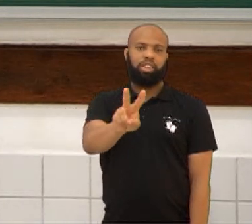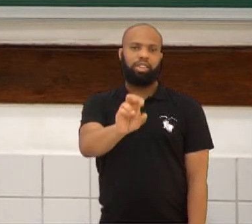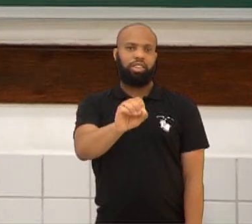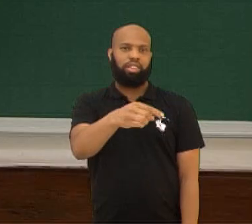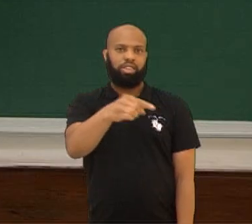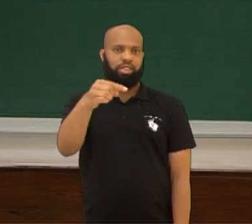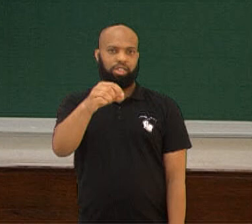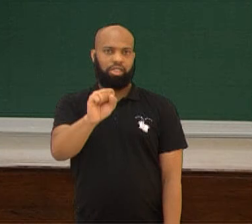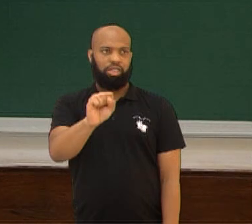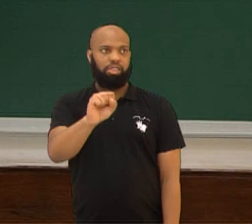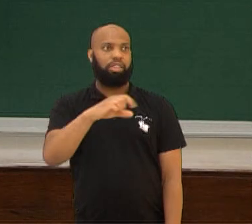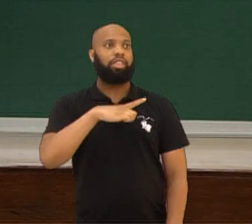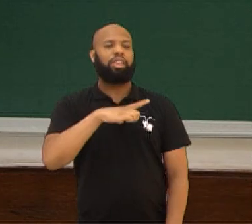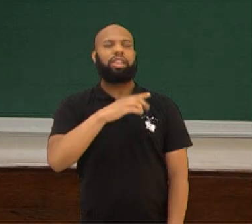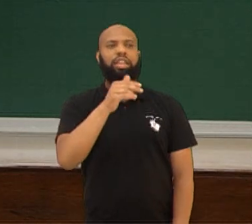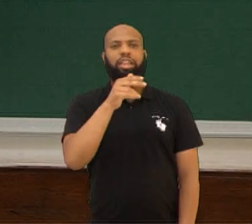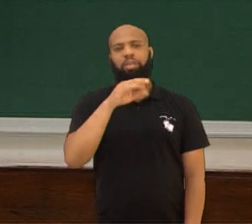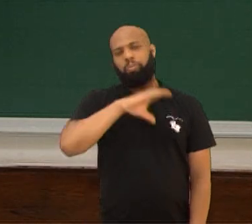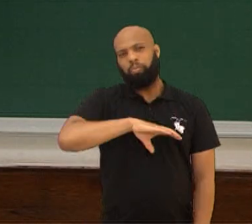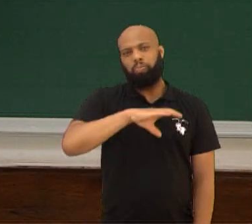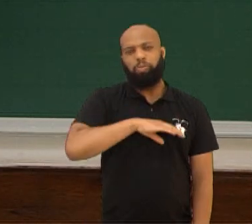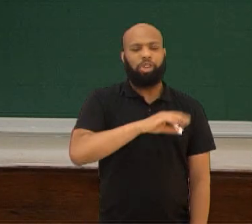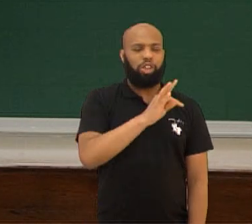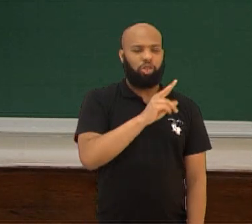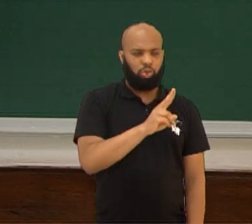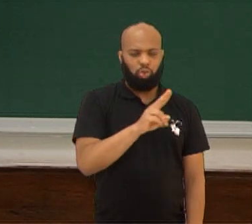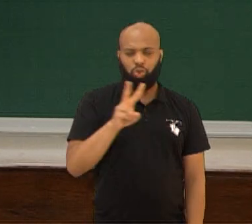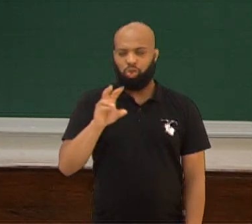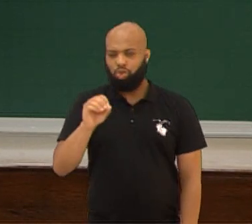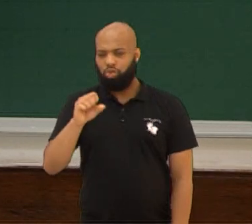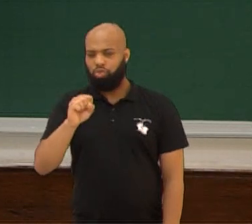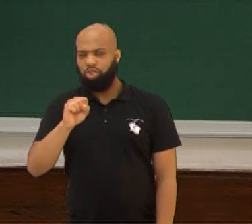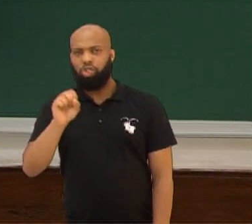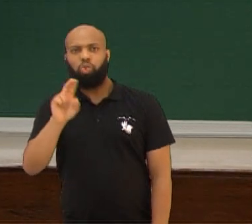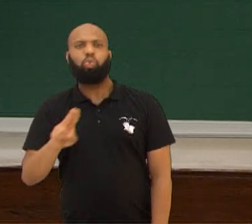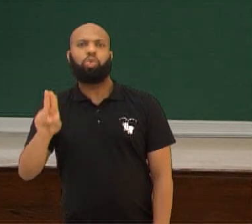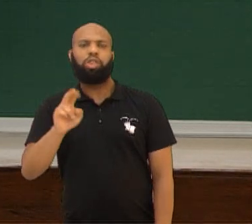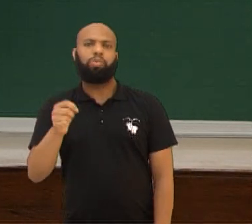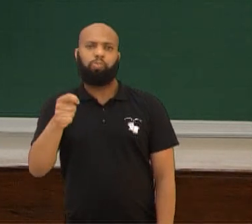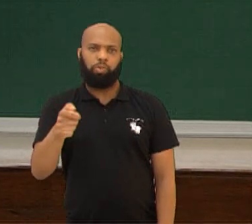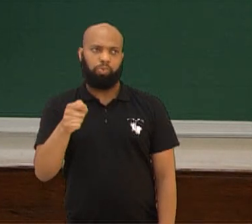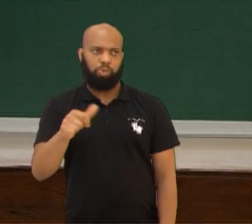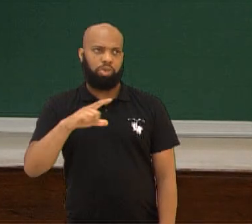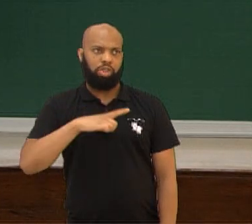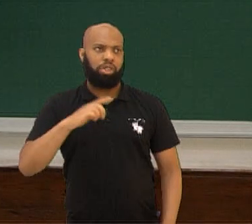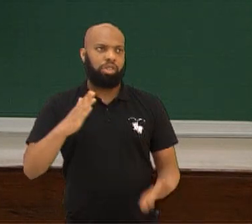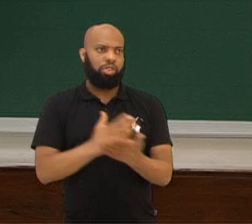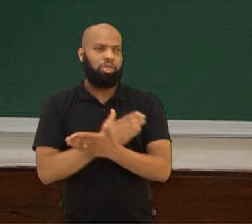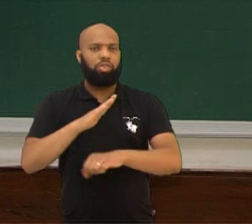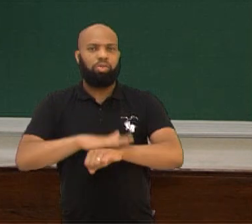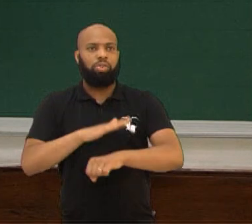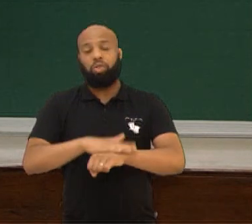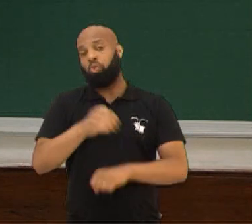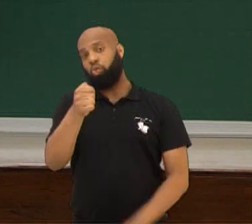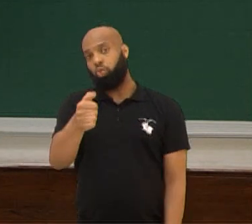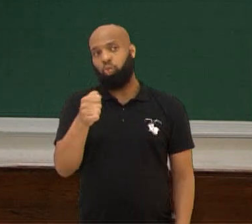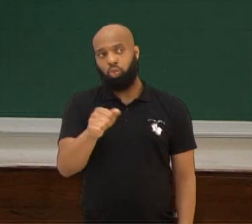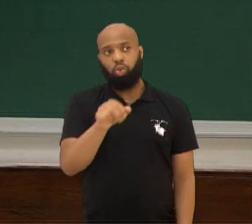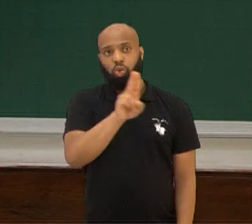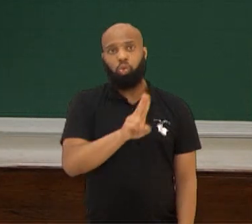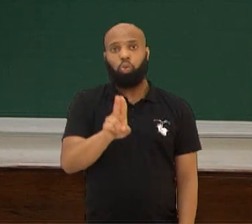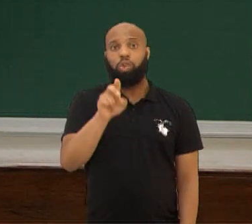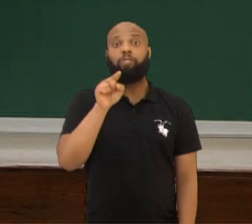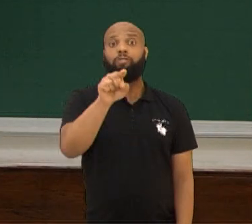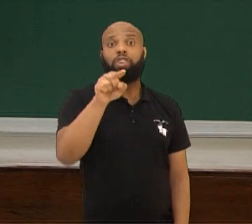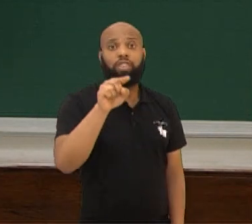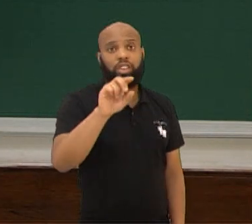tanto o tu quanto o vós, não é que eles estejam em desuso, eles são usados em contextos específicos. A gente usa o